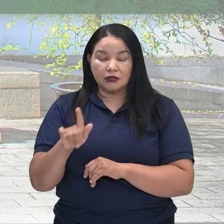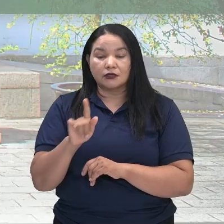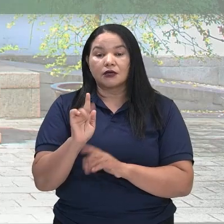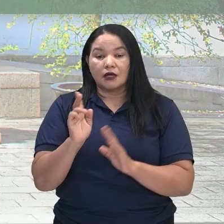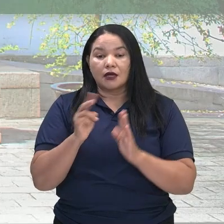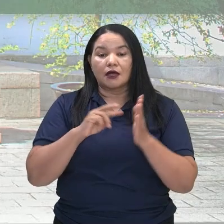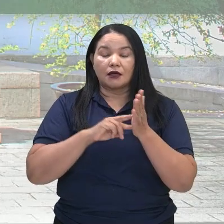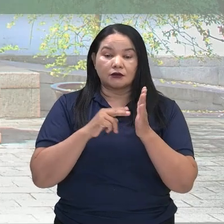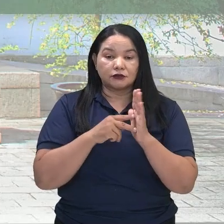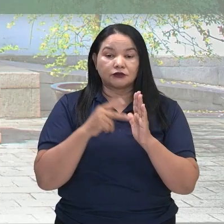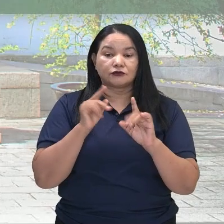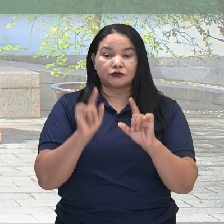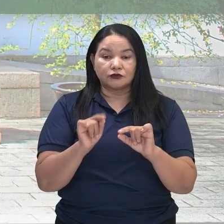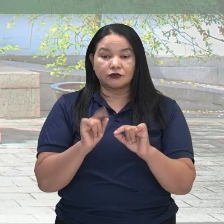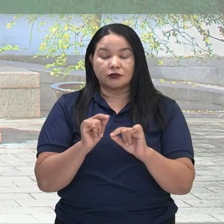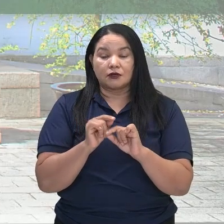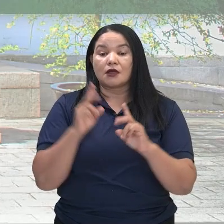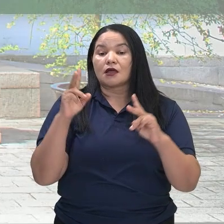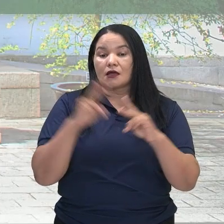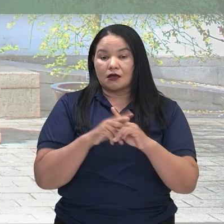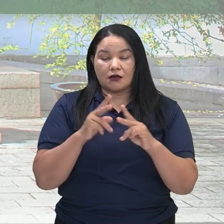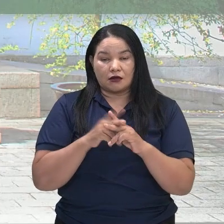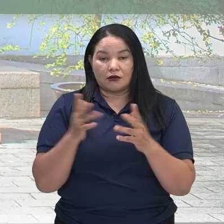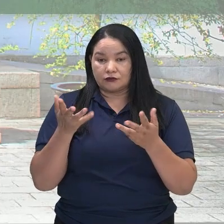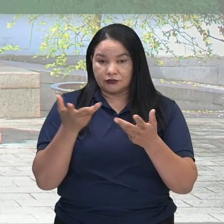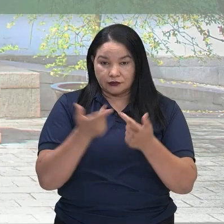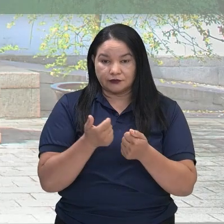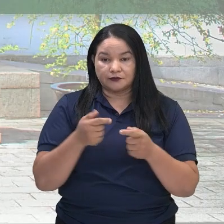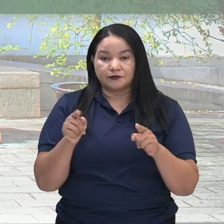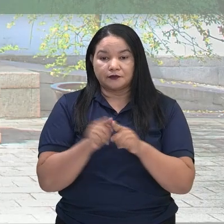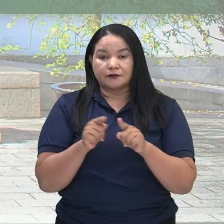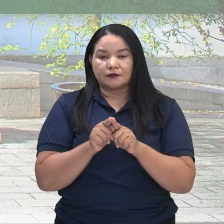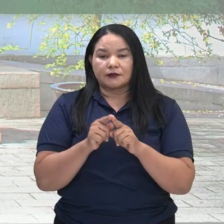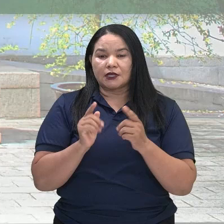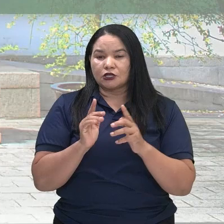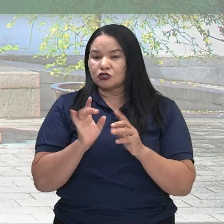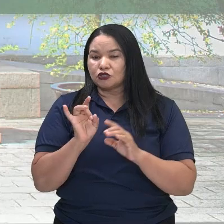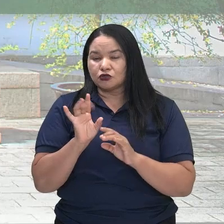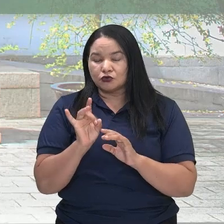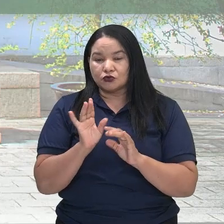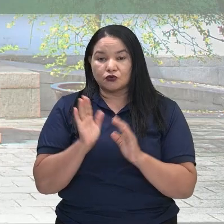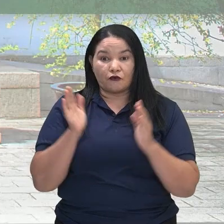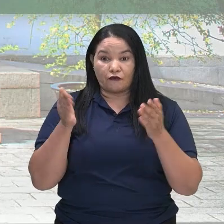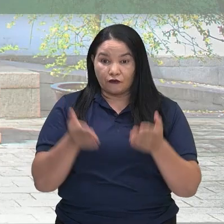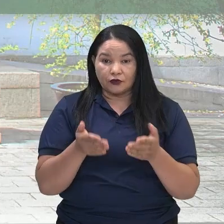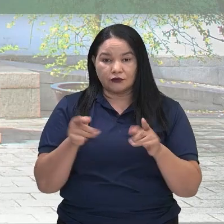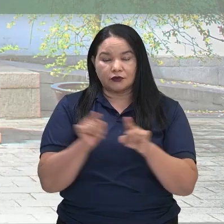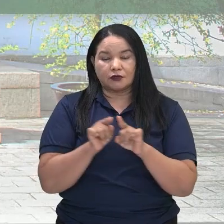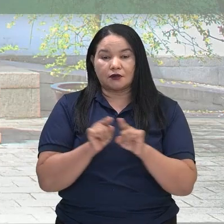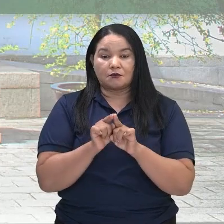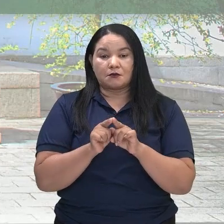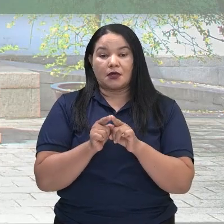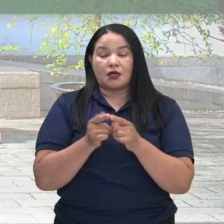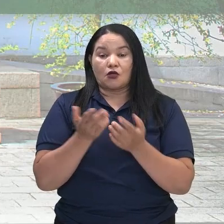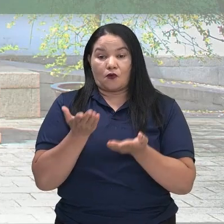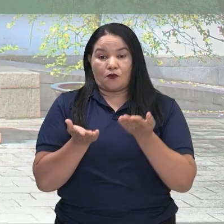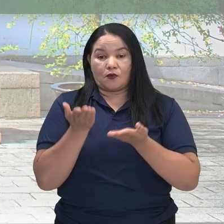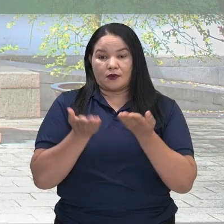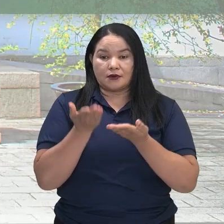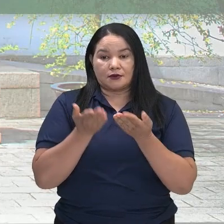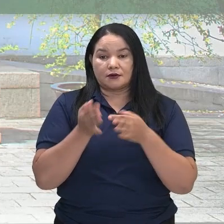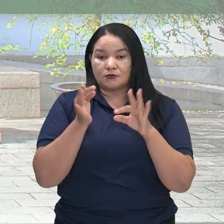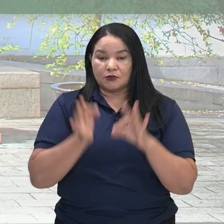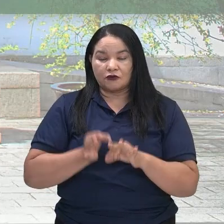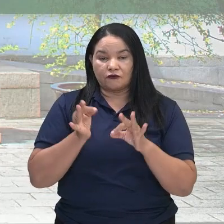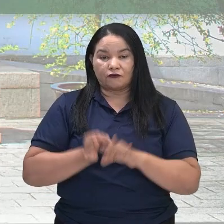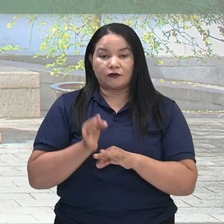ela não está só aí focada no aspecto físico, mas ela busca o equilíbrio perfeito, que faz com que